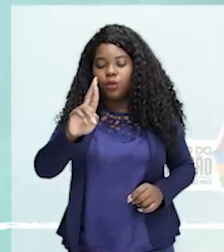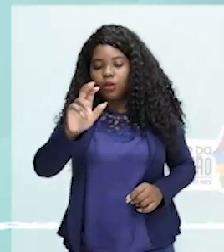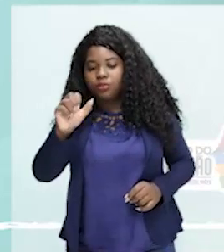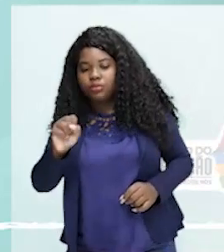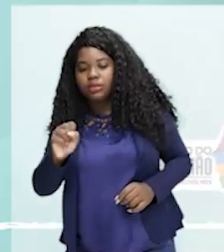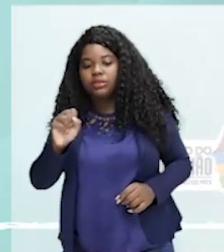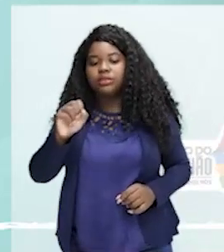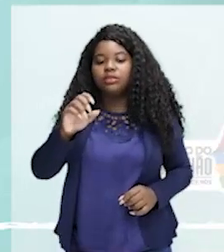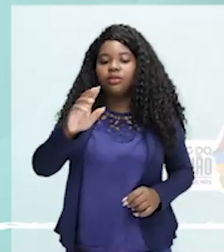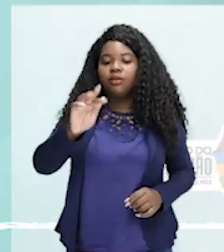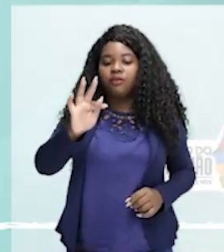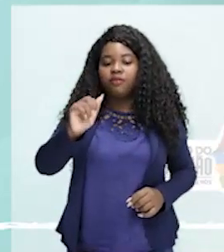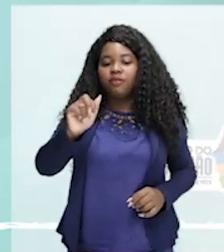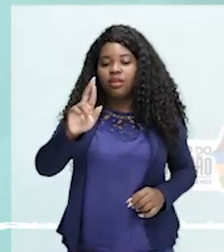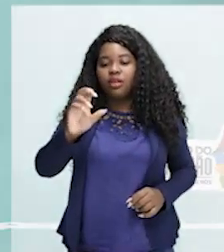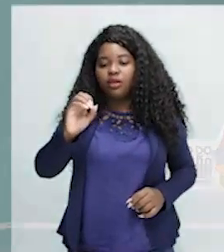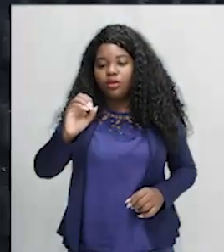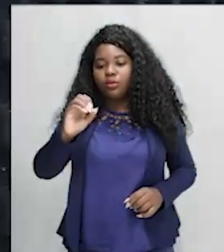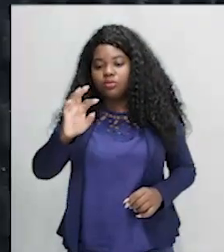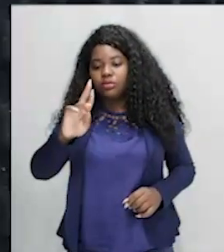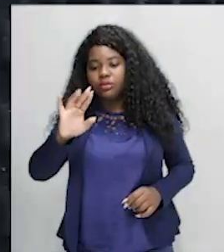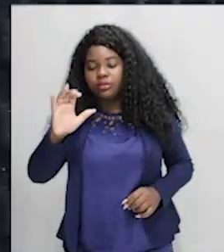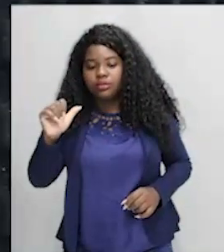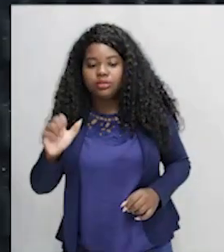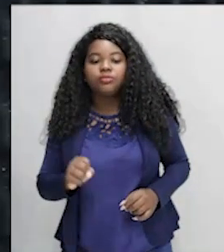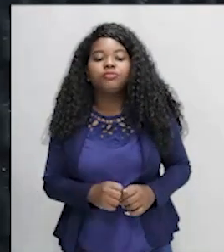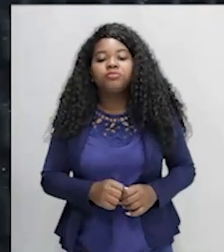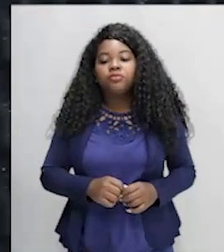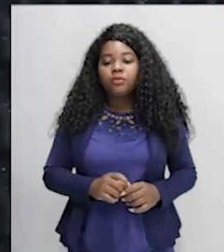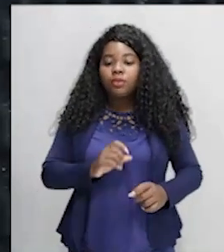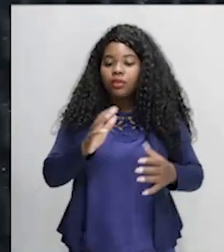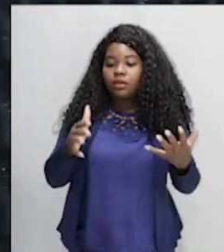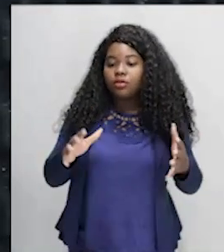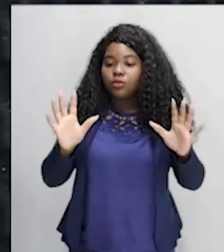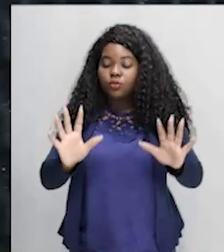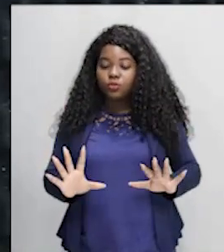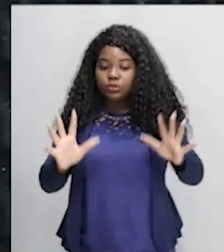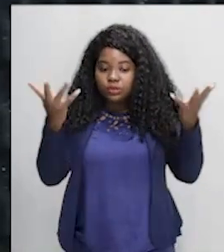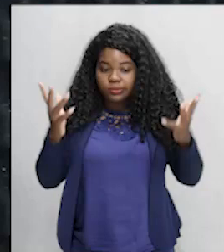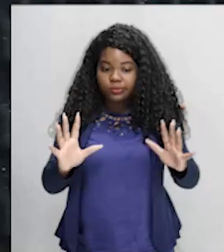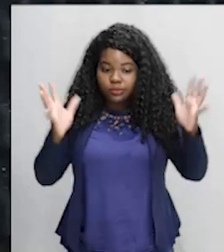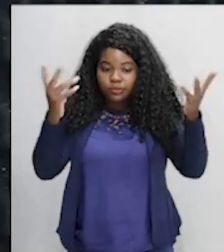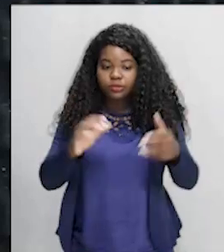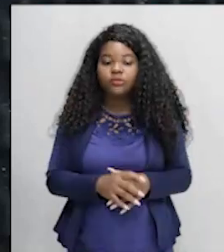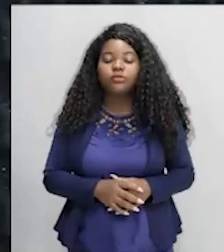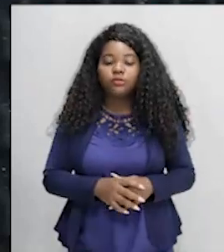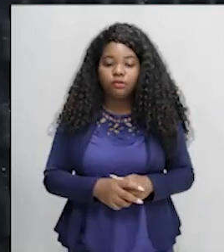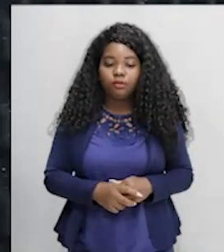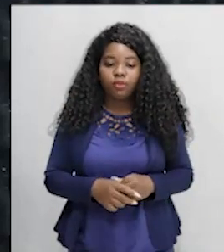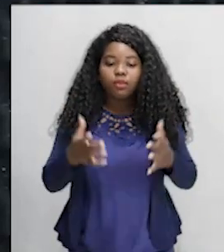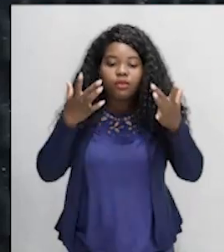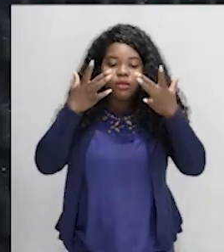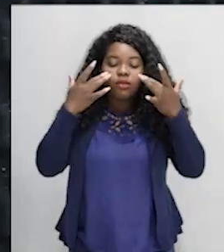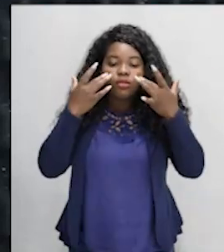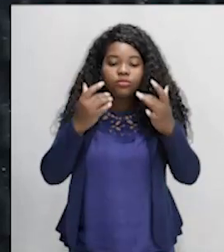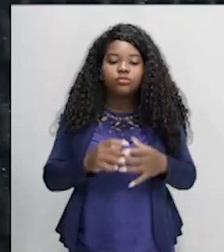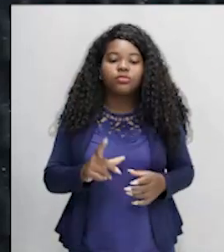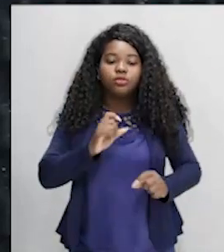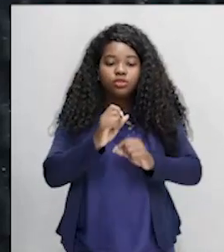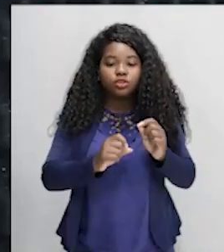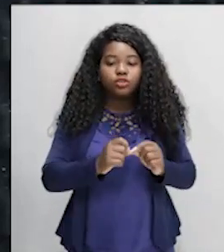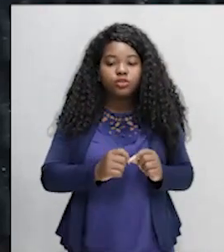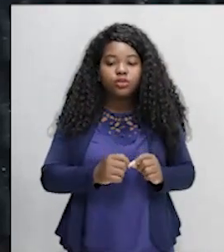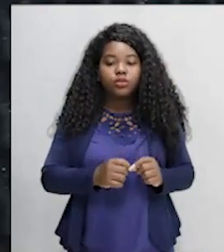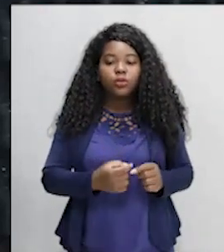diferente. As manifestações teatrais mais importantes do Egito, elas tinham duas relações bem definidas. Uma, o ator,